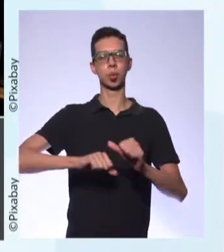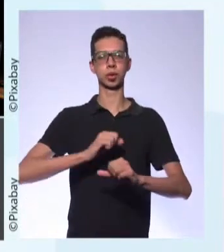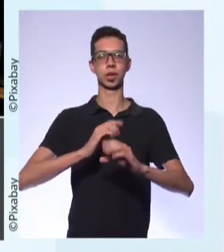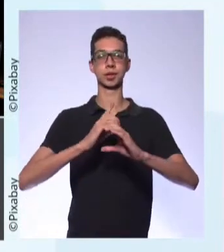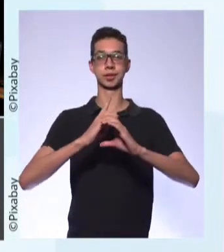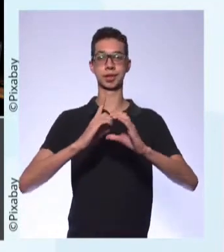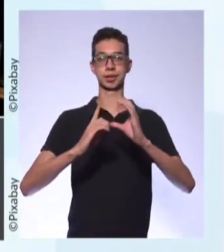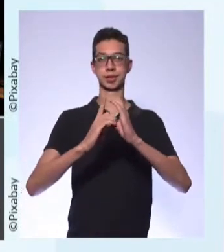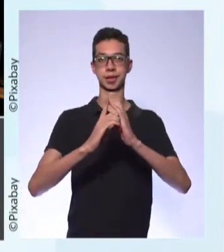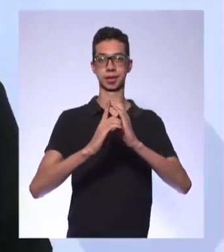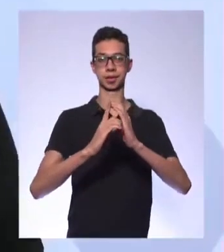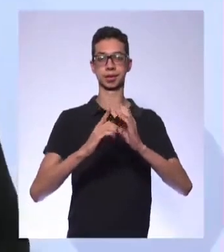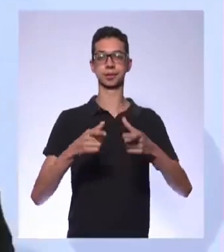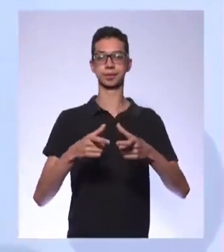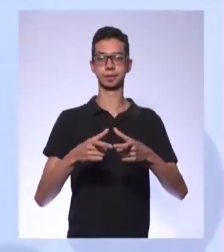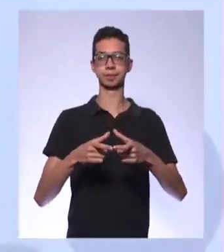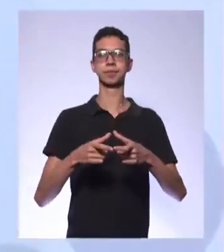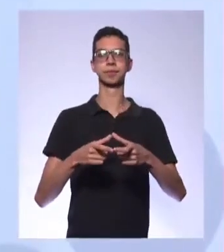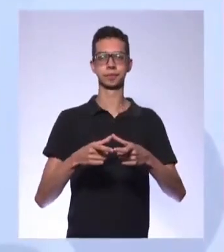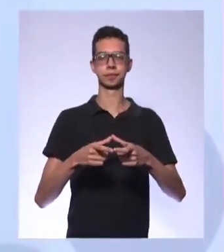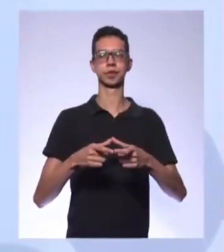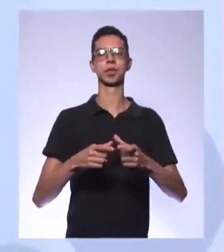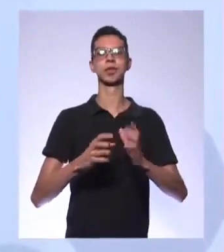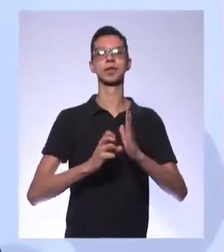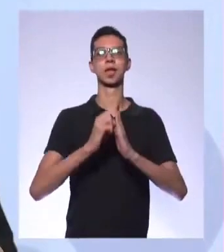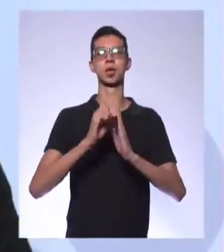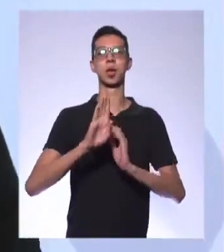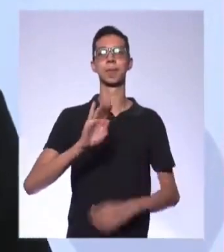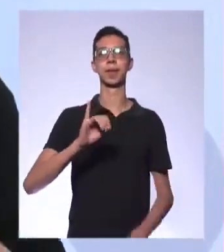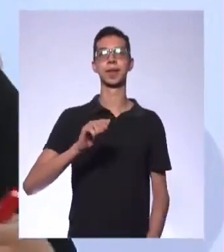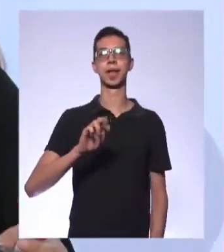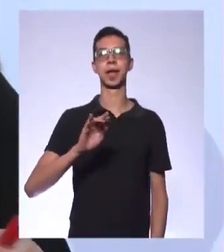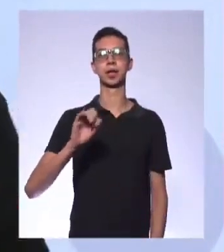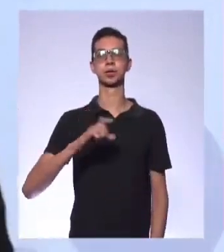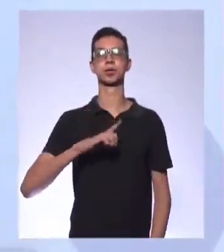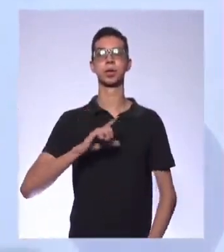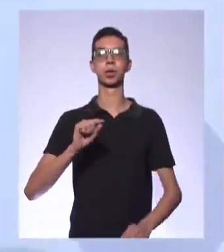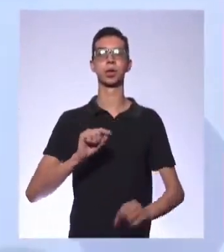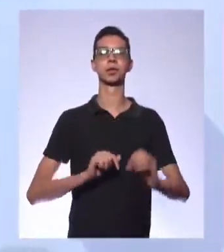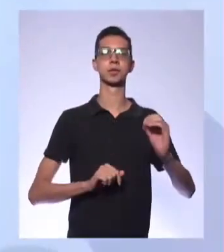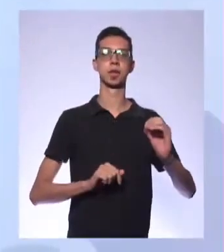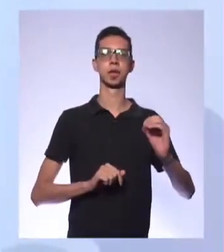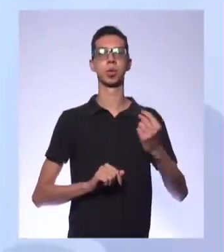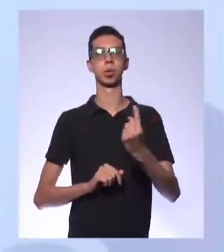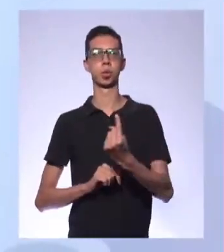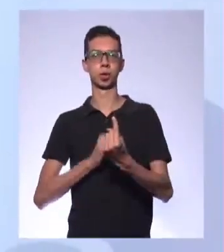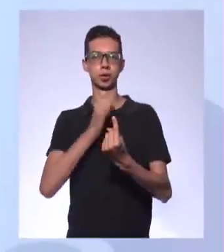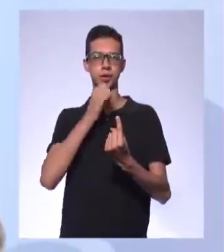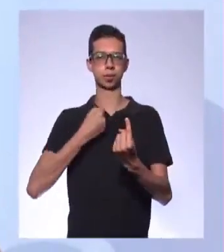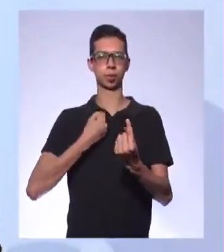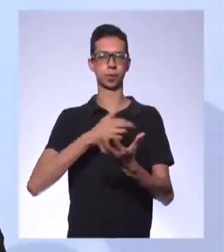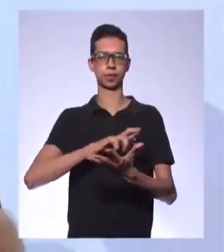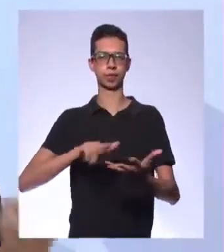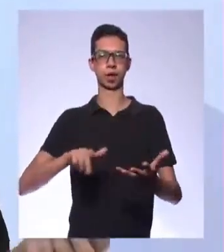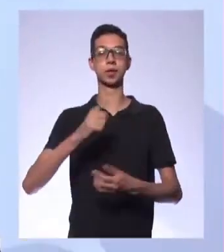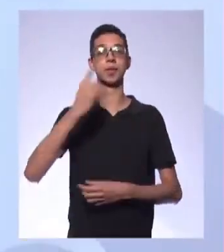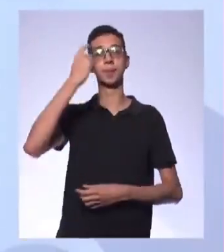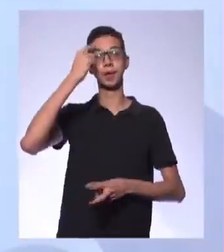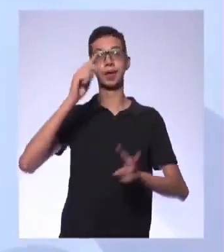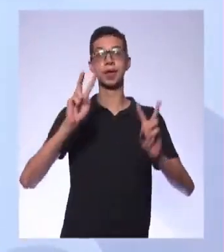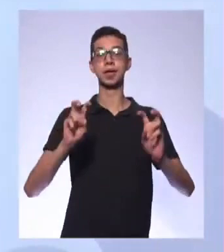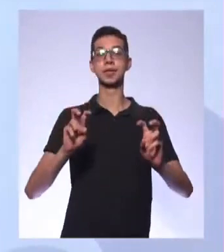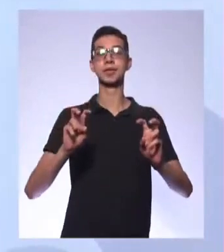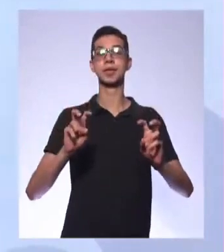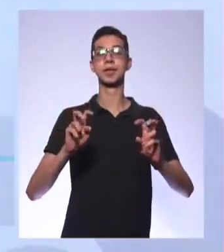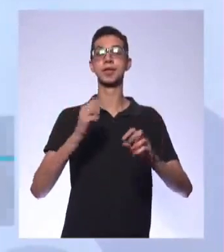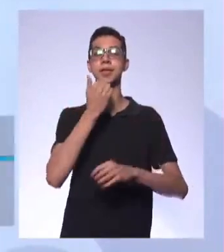né, aí ele vai para dados binários, ou seja, é formado por uma sequência de zeros e um, né? Todo mundo aqui está pensando em estudar ciência da